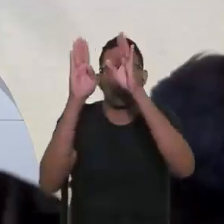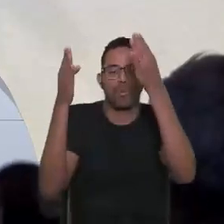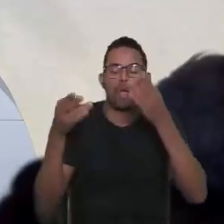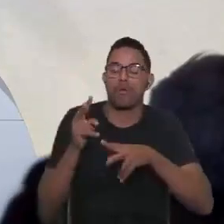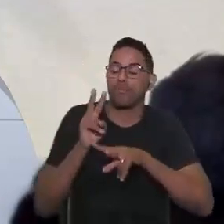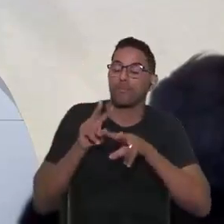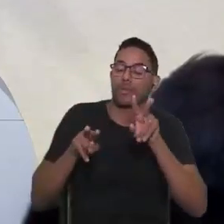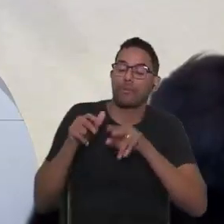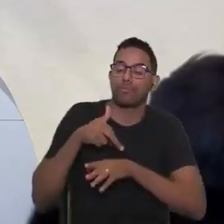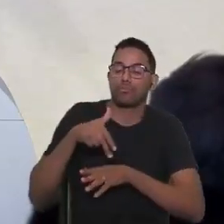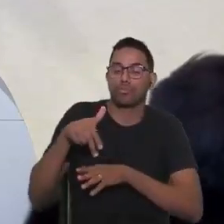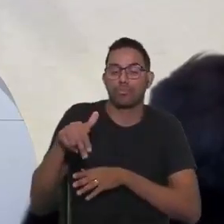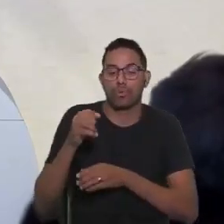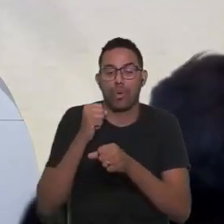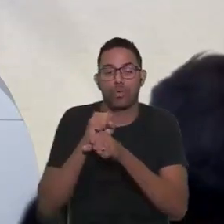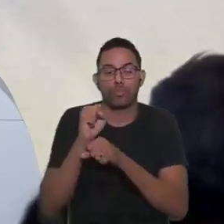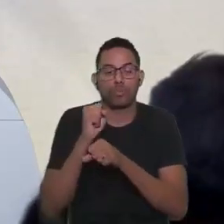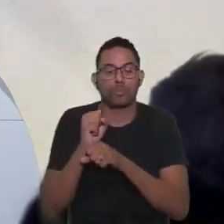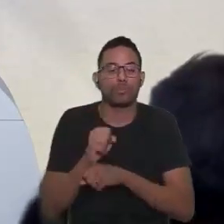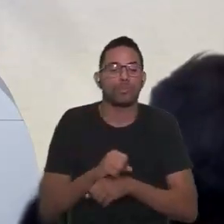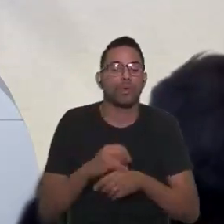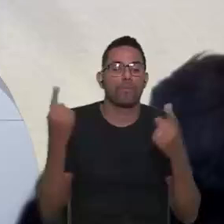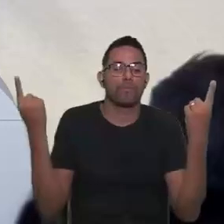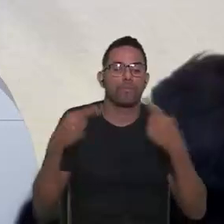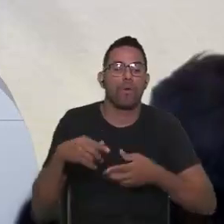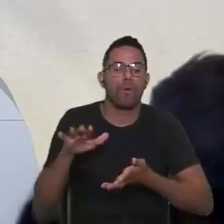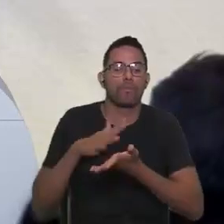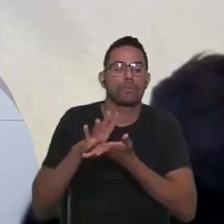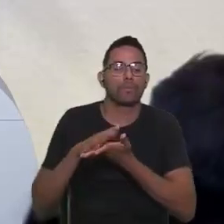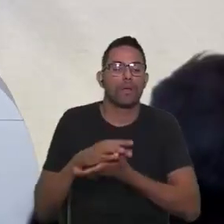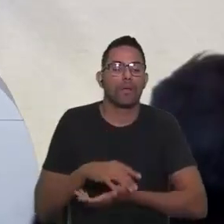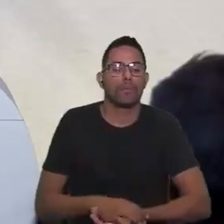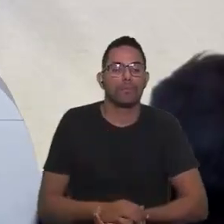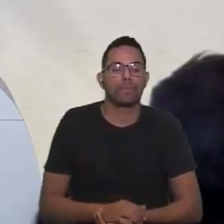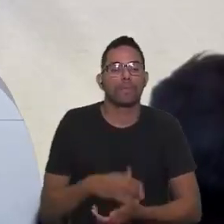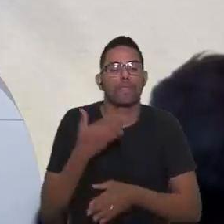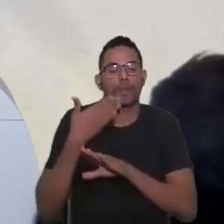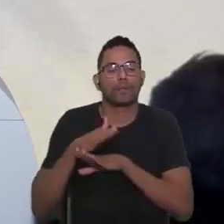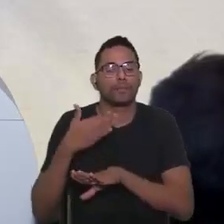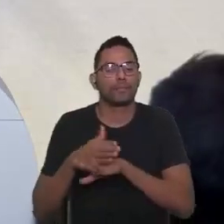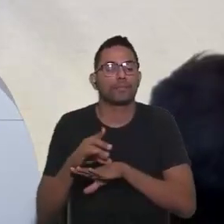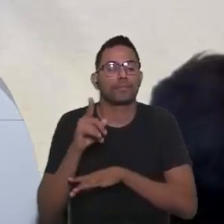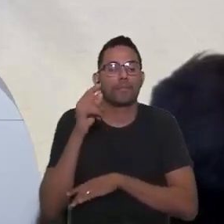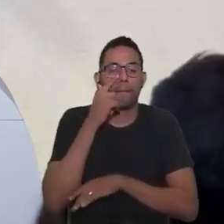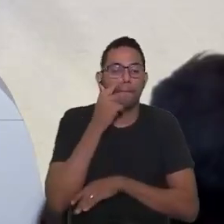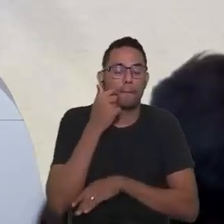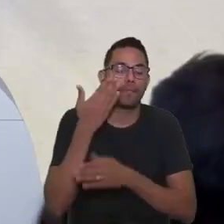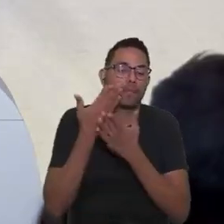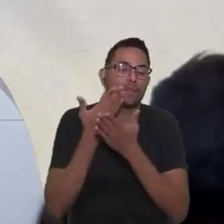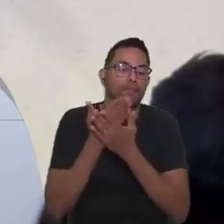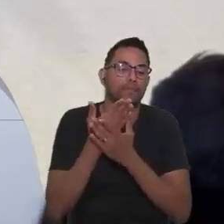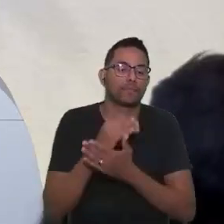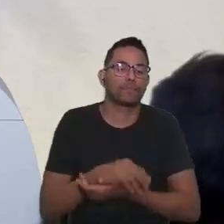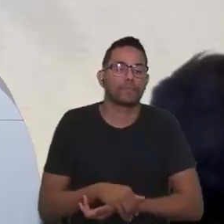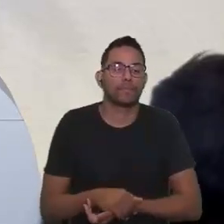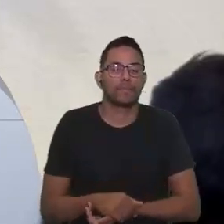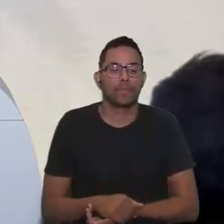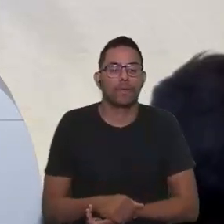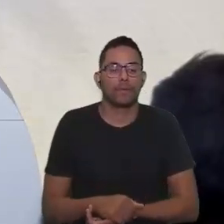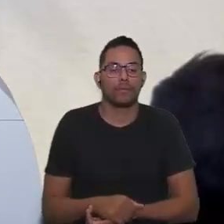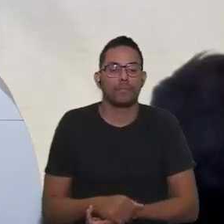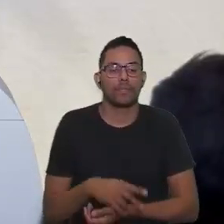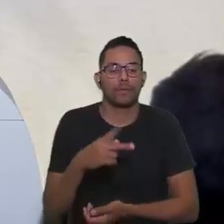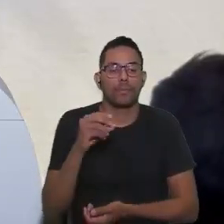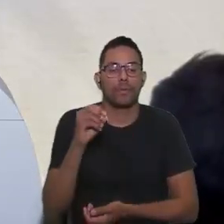ver o desfile ser construído, né, disputa de samba enredo, os ensaios lá na escola, virei